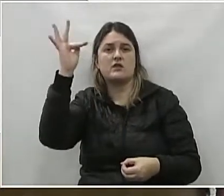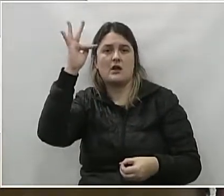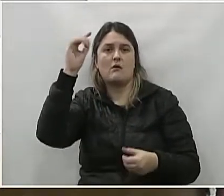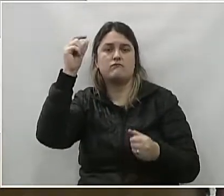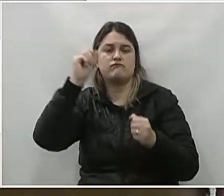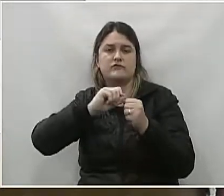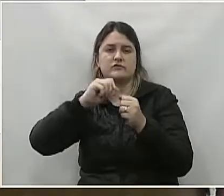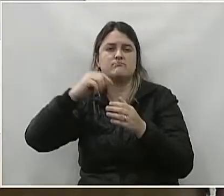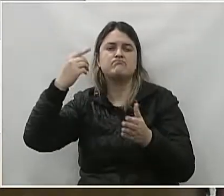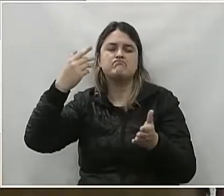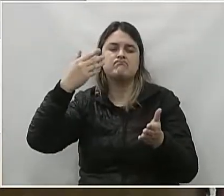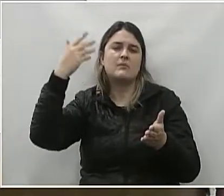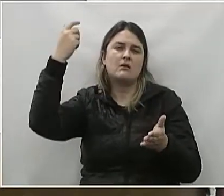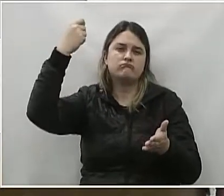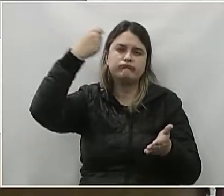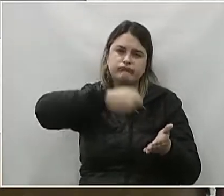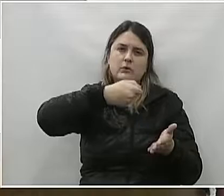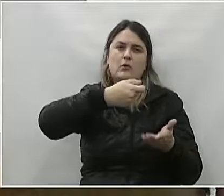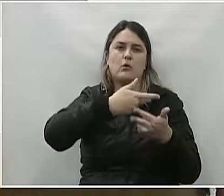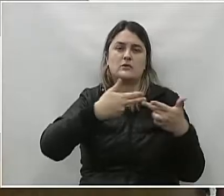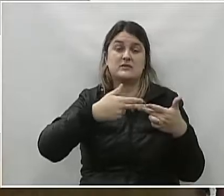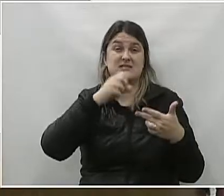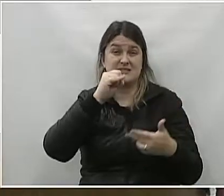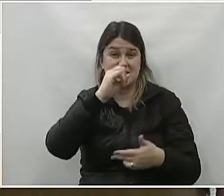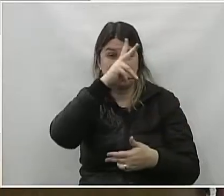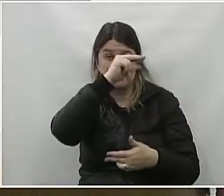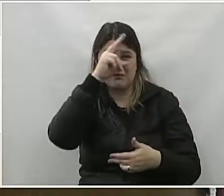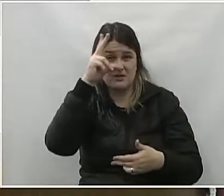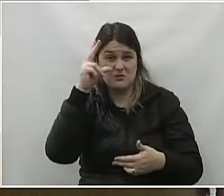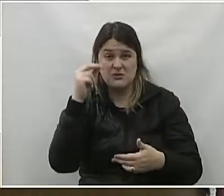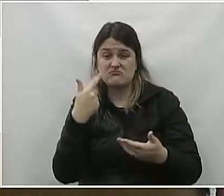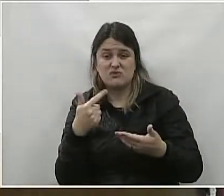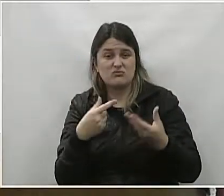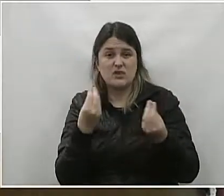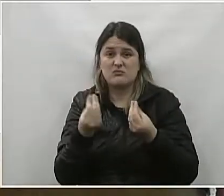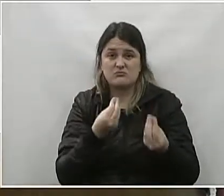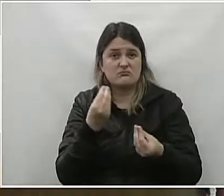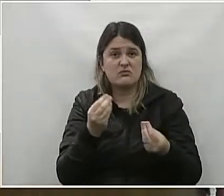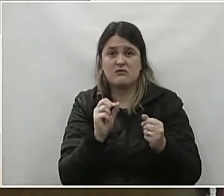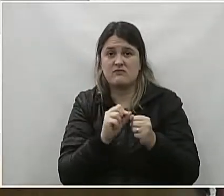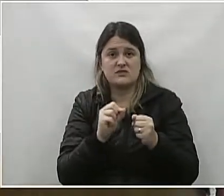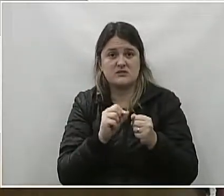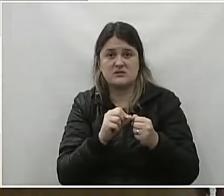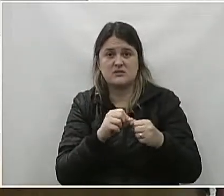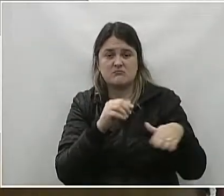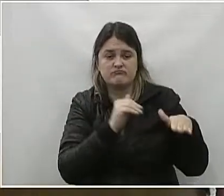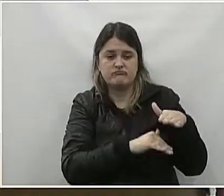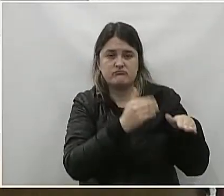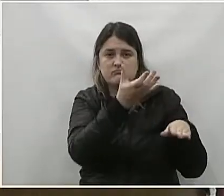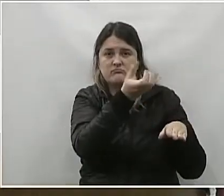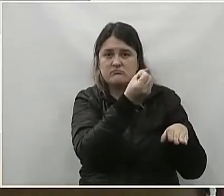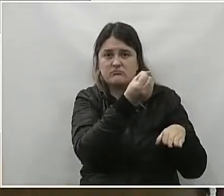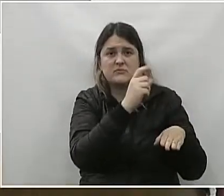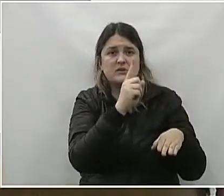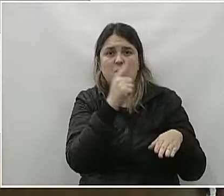coisa absurda de acontecer, gente. Se a prefeitura se tornar insolvente, não conseguir manter o fundo, não consegue o